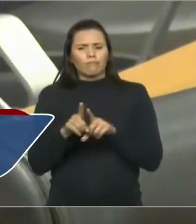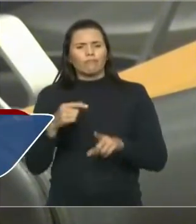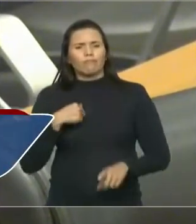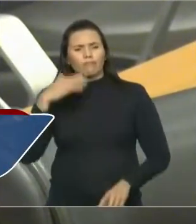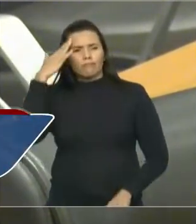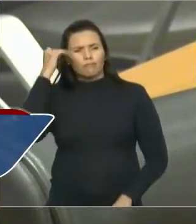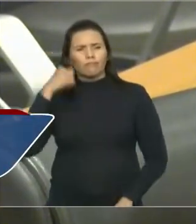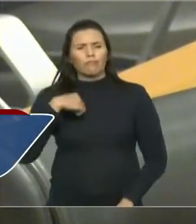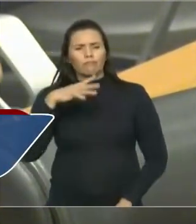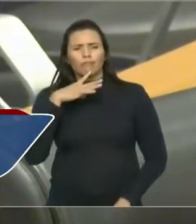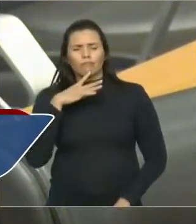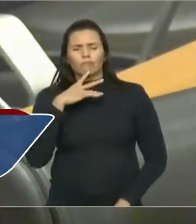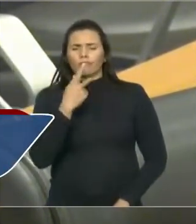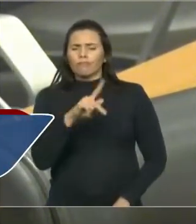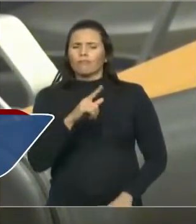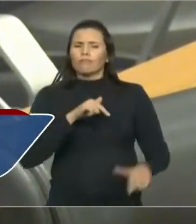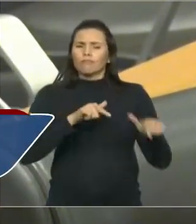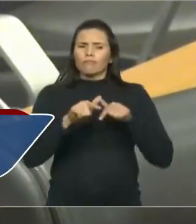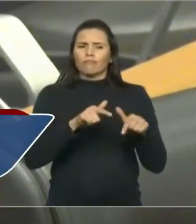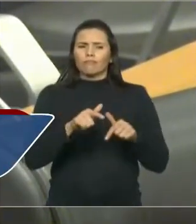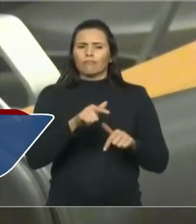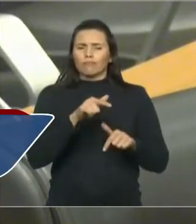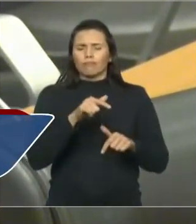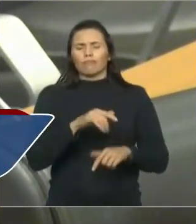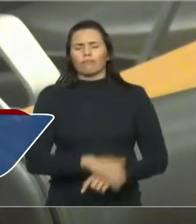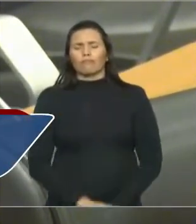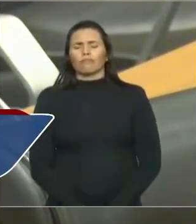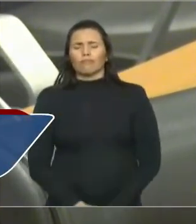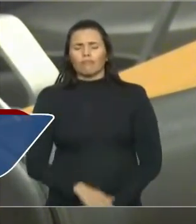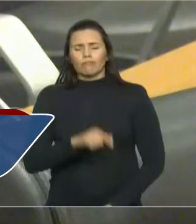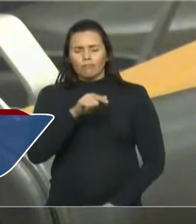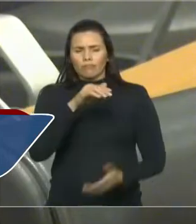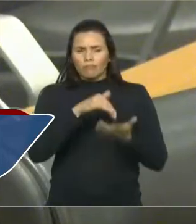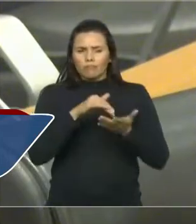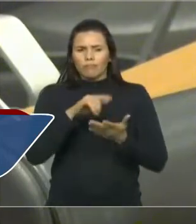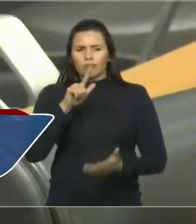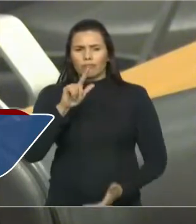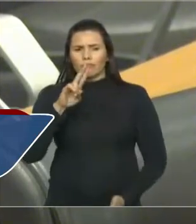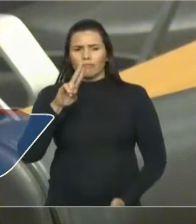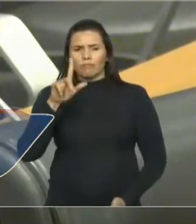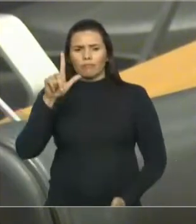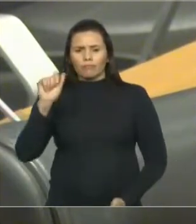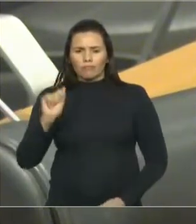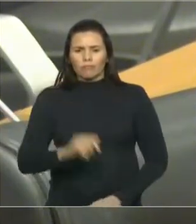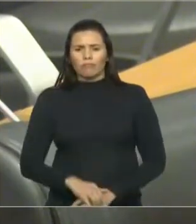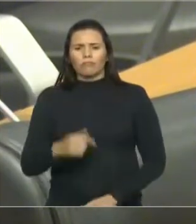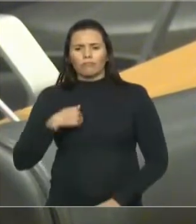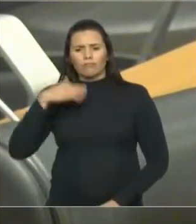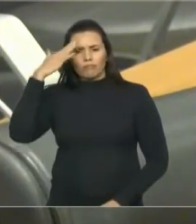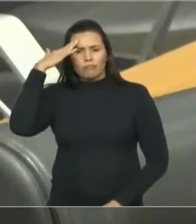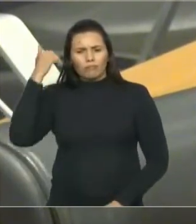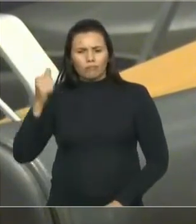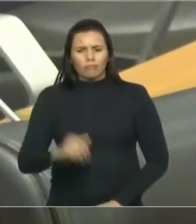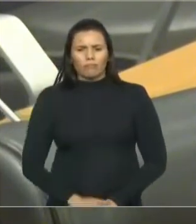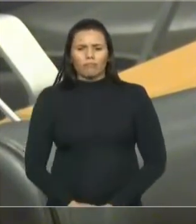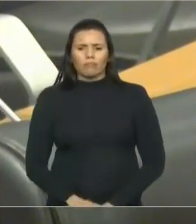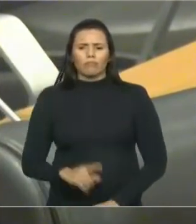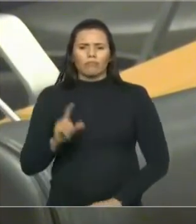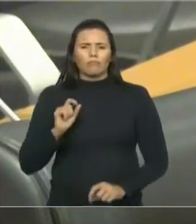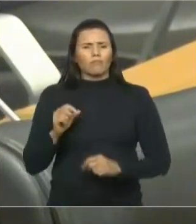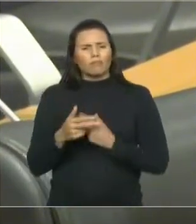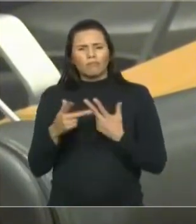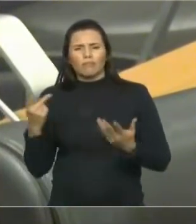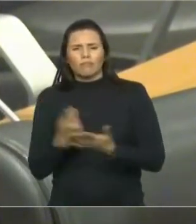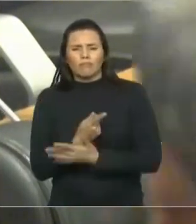Saúde, sei da carga errônea que nós recebemos do governo passado, e eu fui